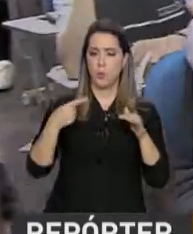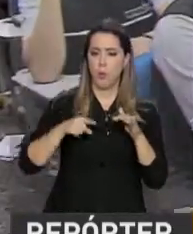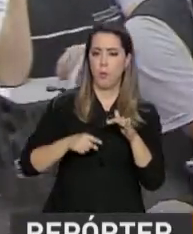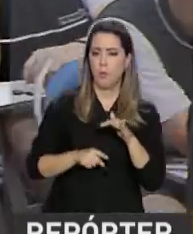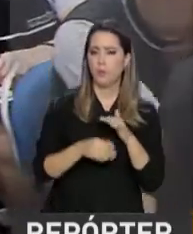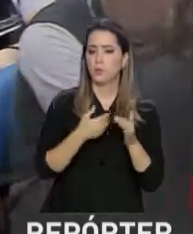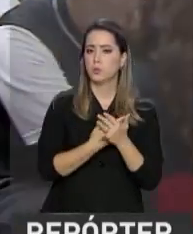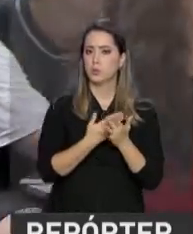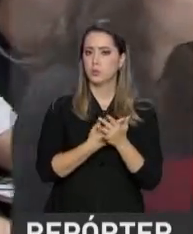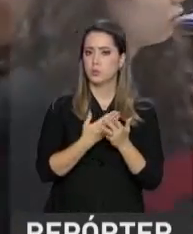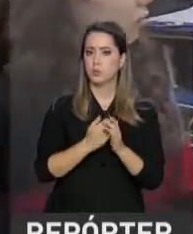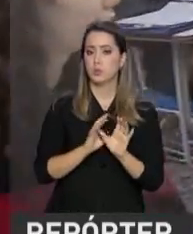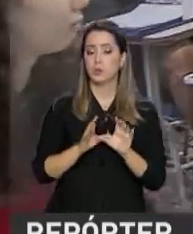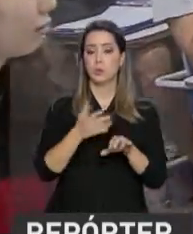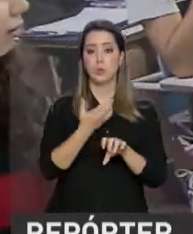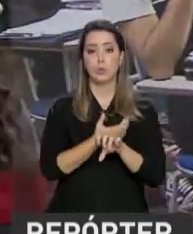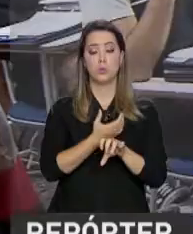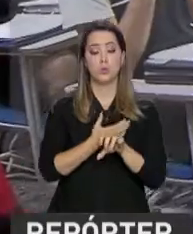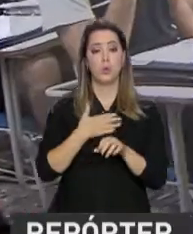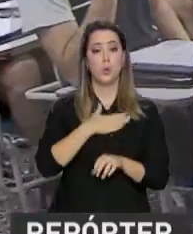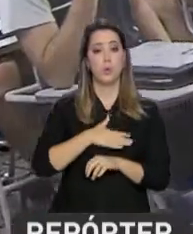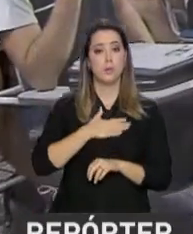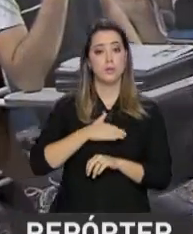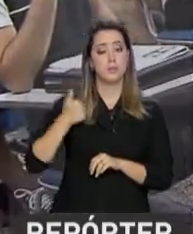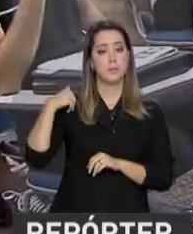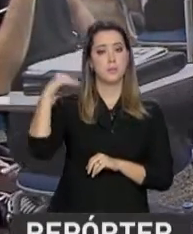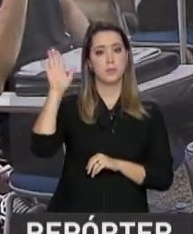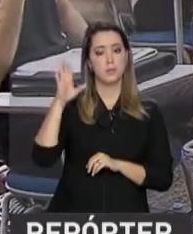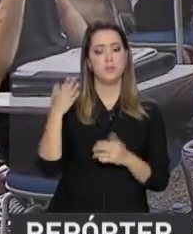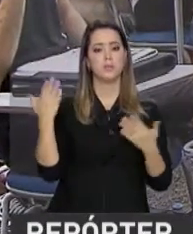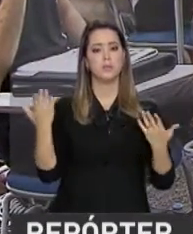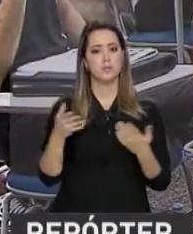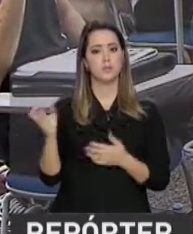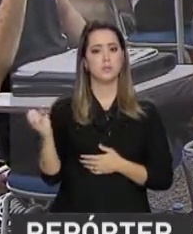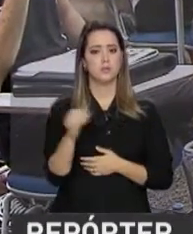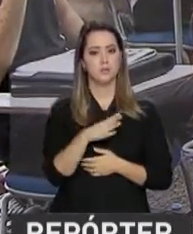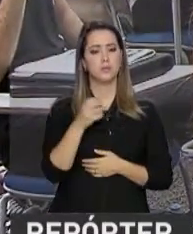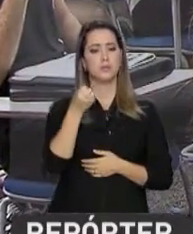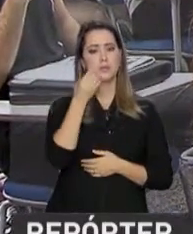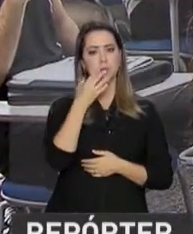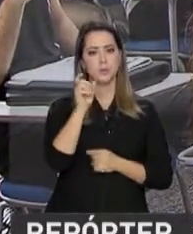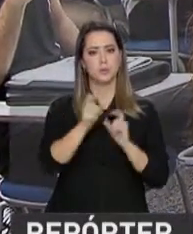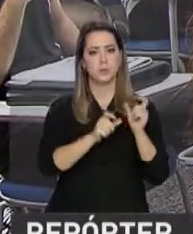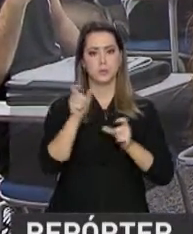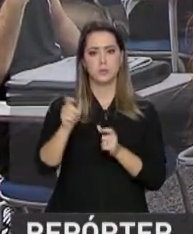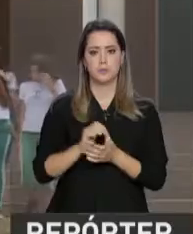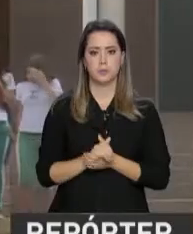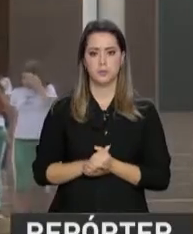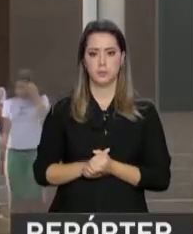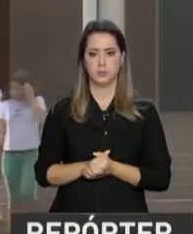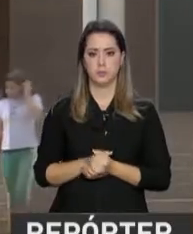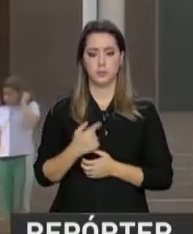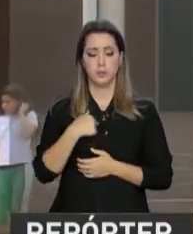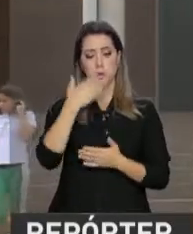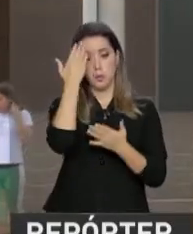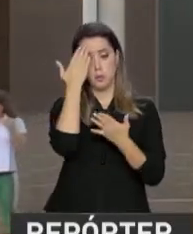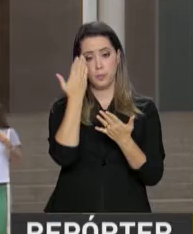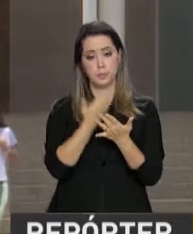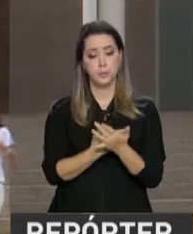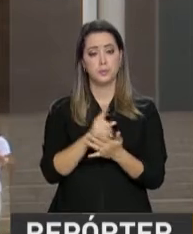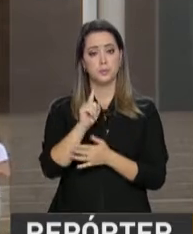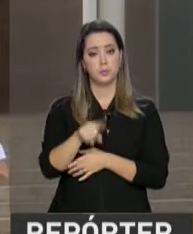os conhecimentos nas áreas que têm mais interesse e parece que a novidade está agradando os estudantes acredito que seja uma